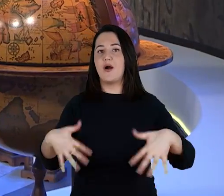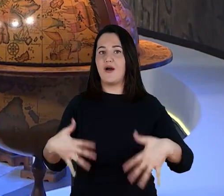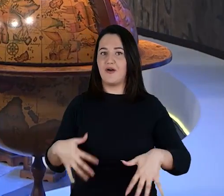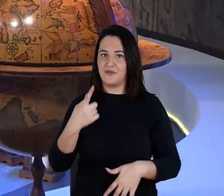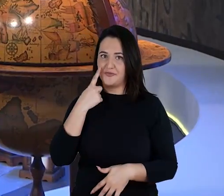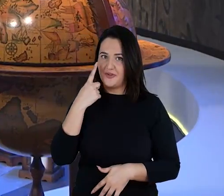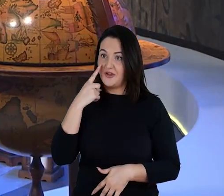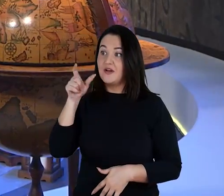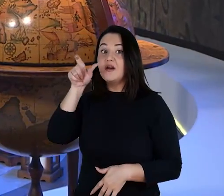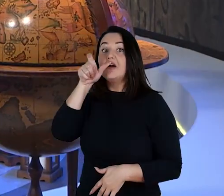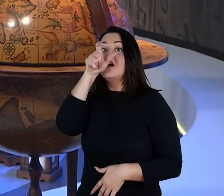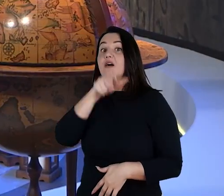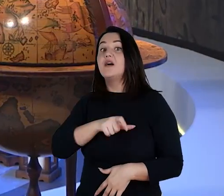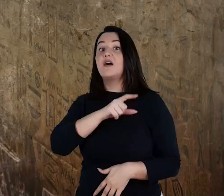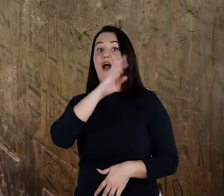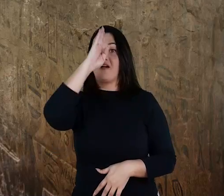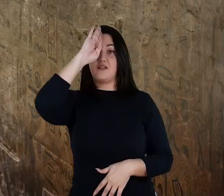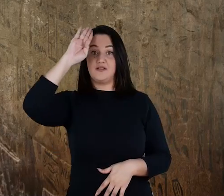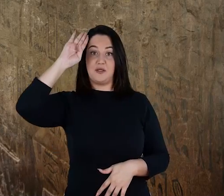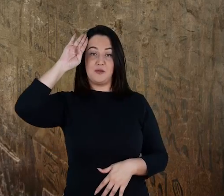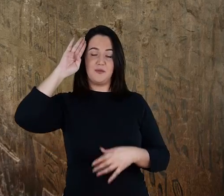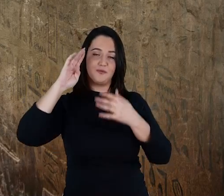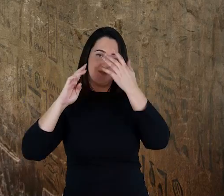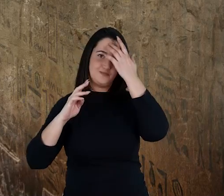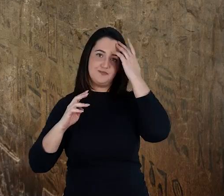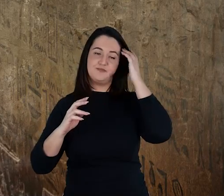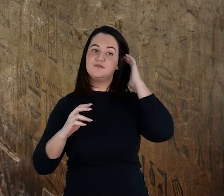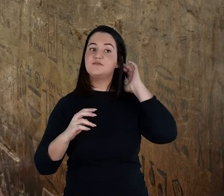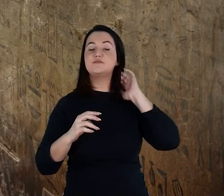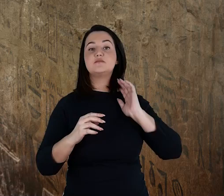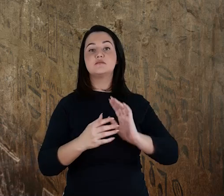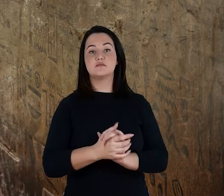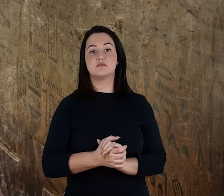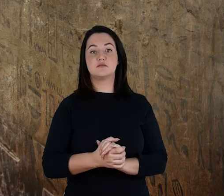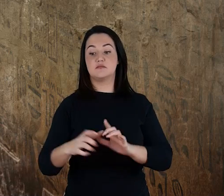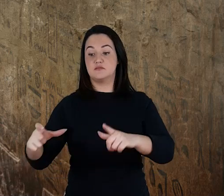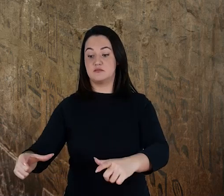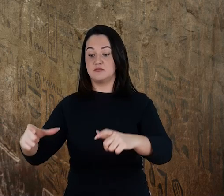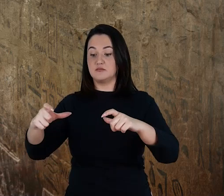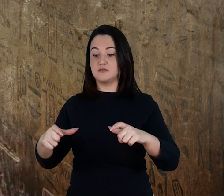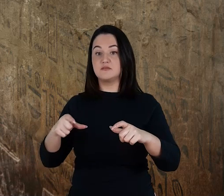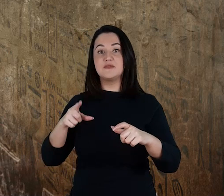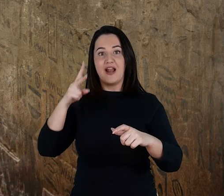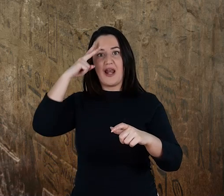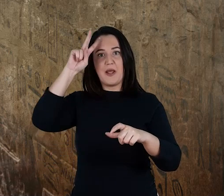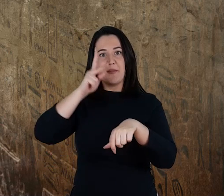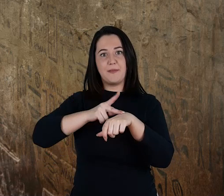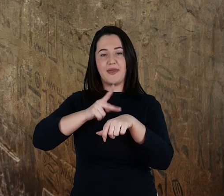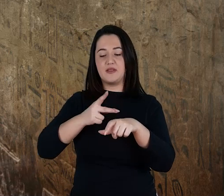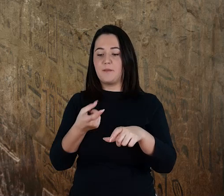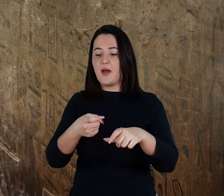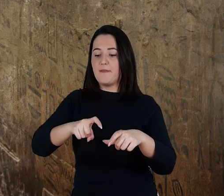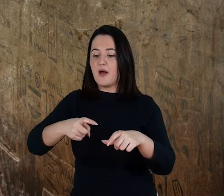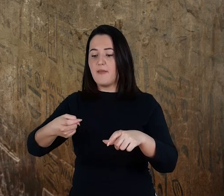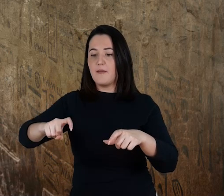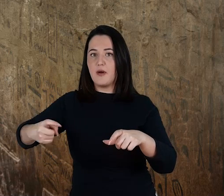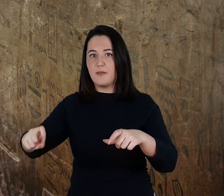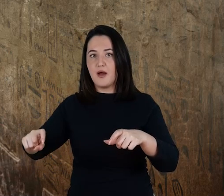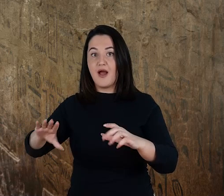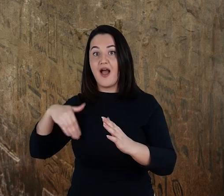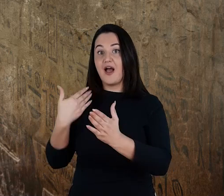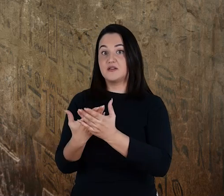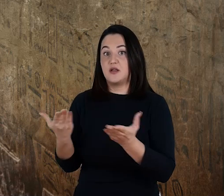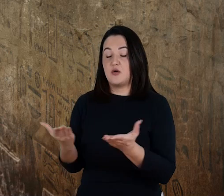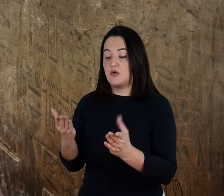Eu vou colocar no telão e você vai ler comigo. Desde a descoberta das tábuas de Tel El Amarna até agora, com o achado da escrita